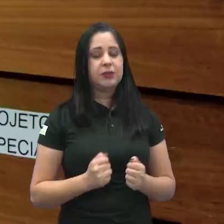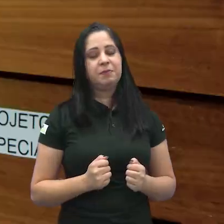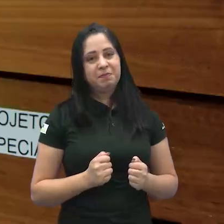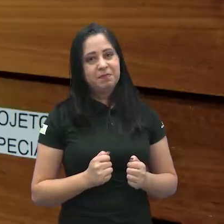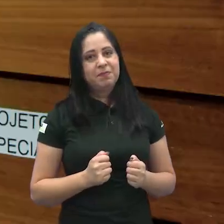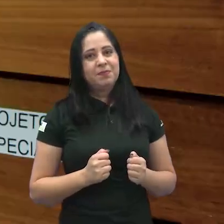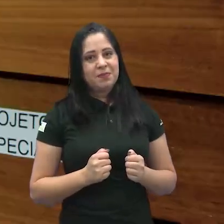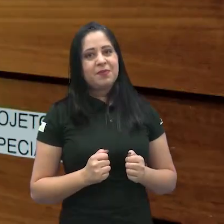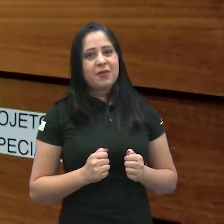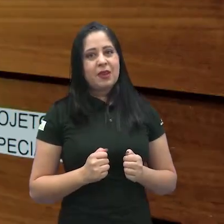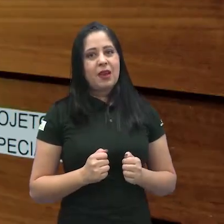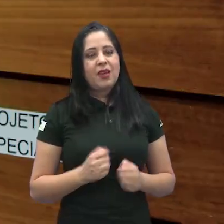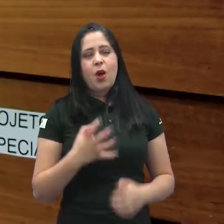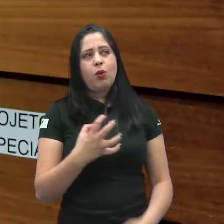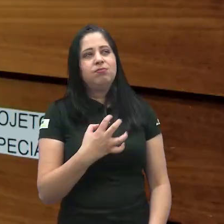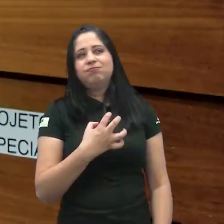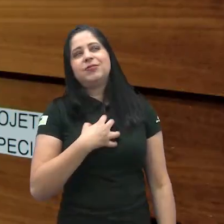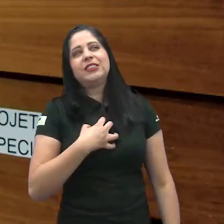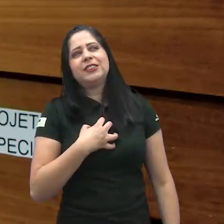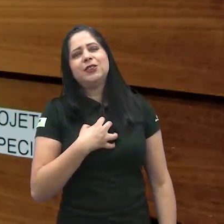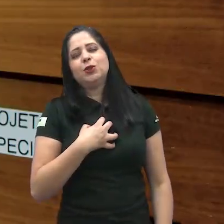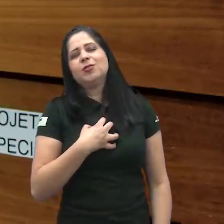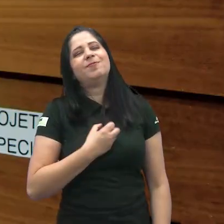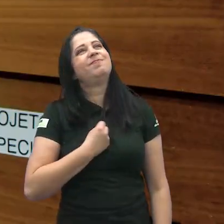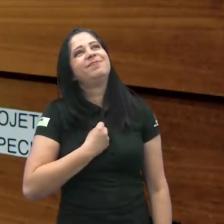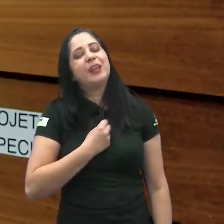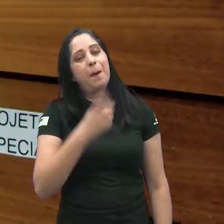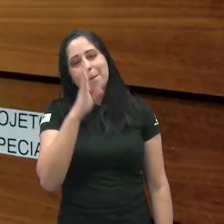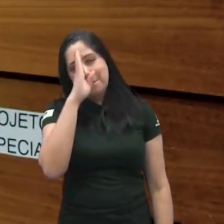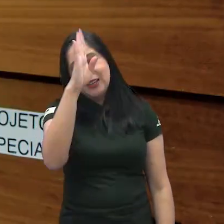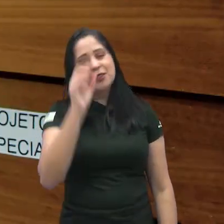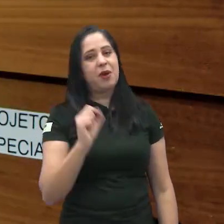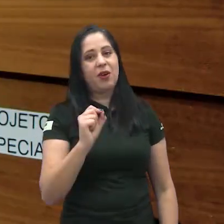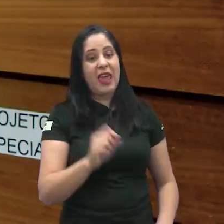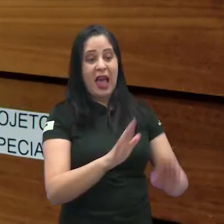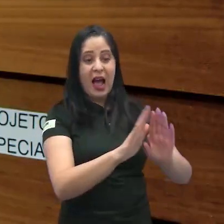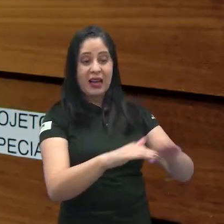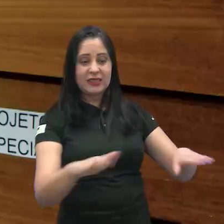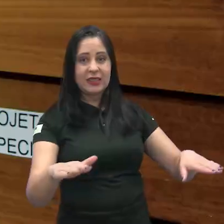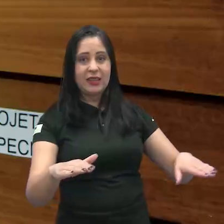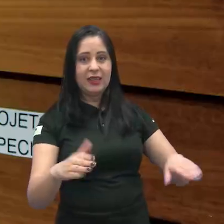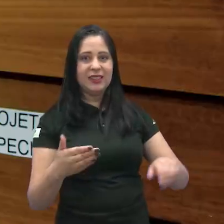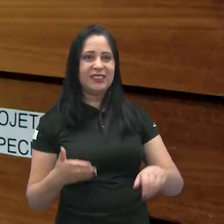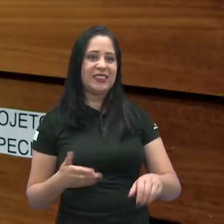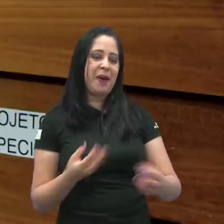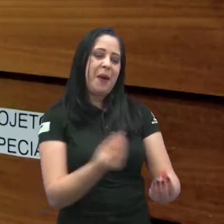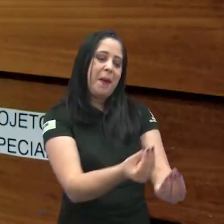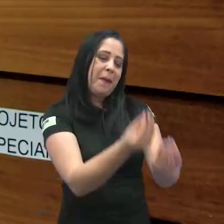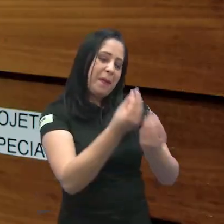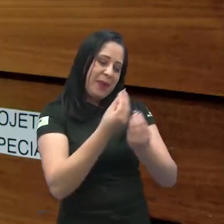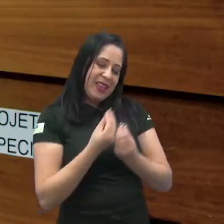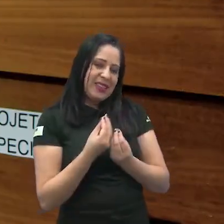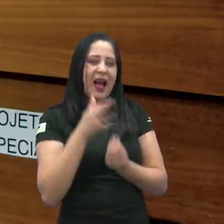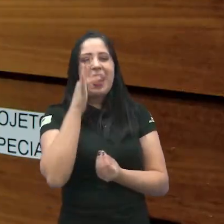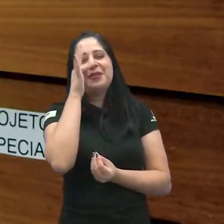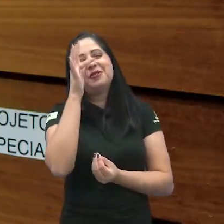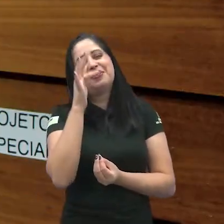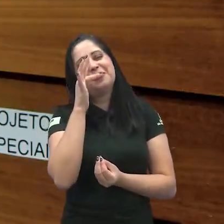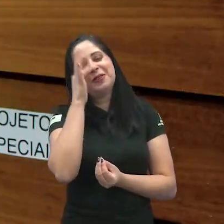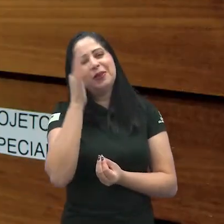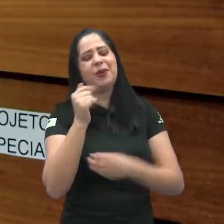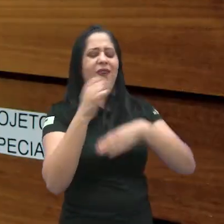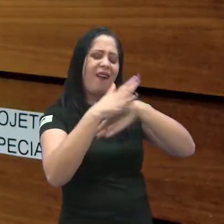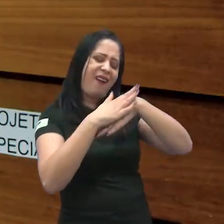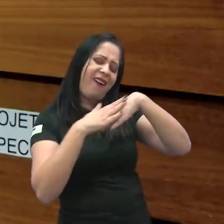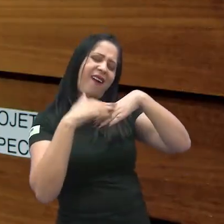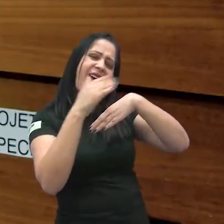que mais me marca é que as crianças, elas chegam de manhã, por exemplo, com a florzinha. É o que mais me marca, o carinho